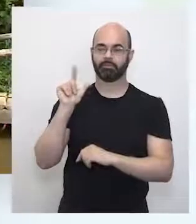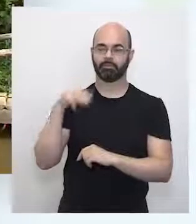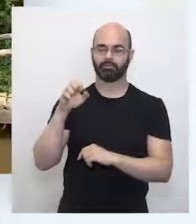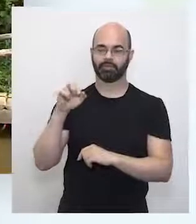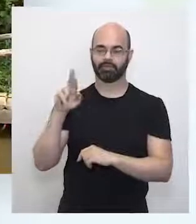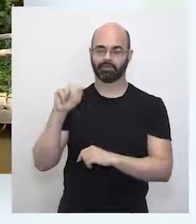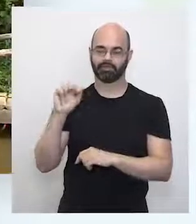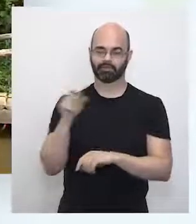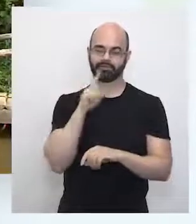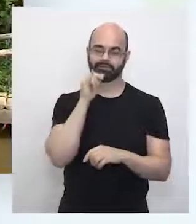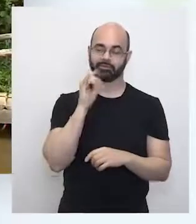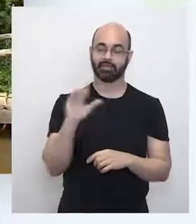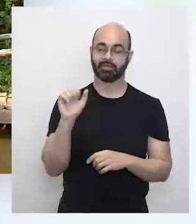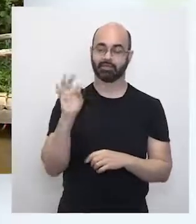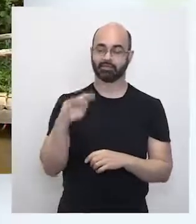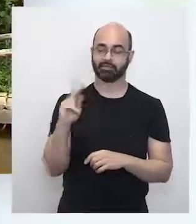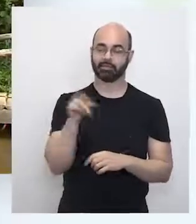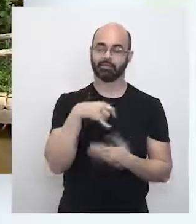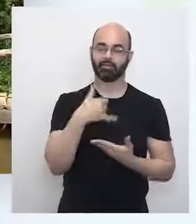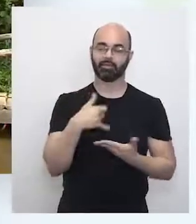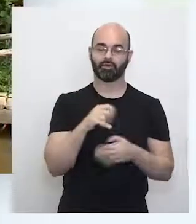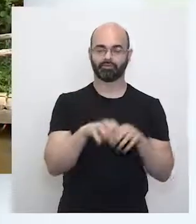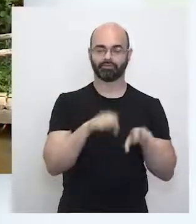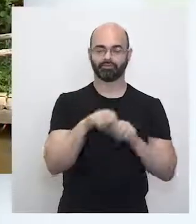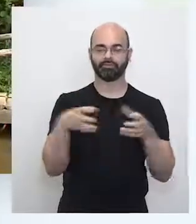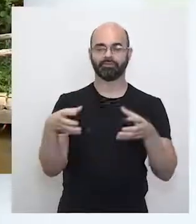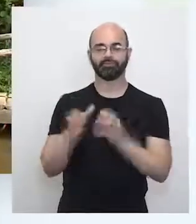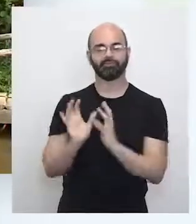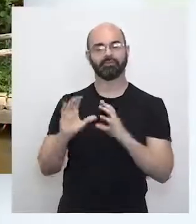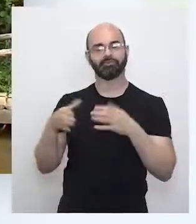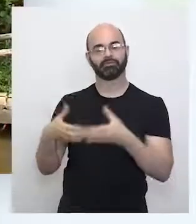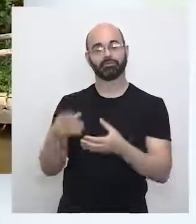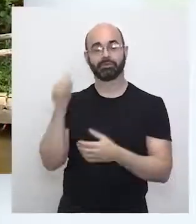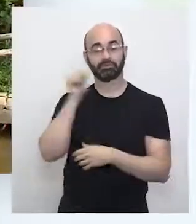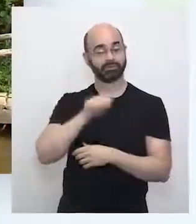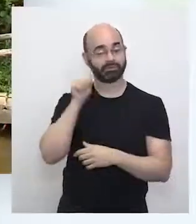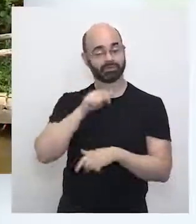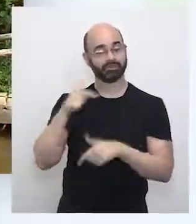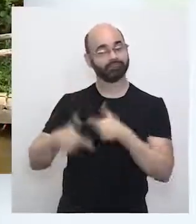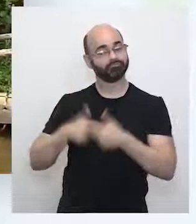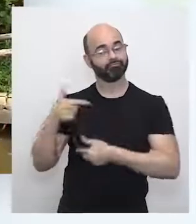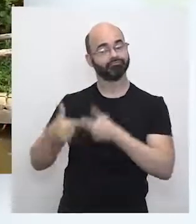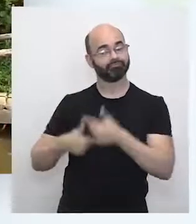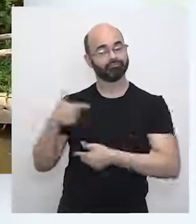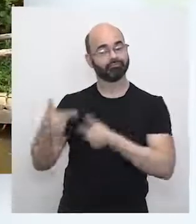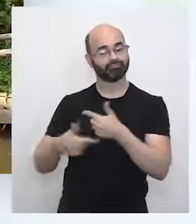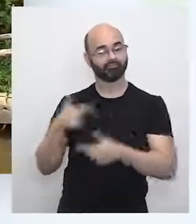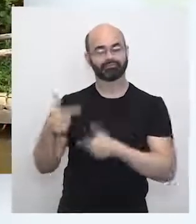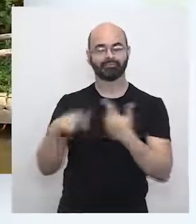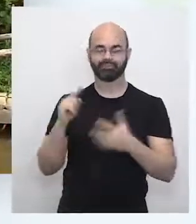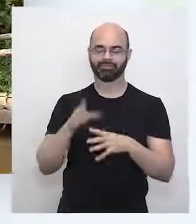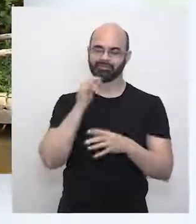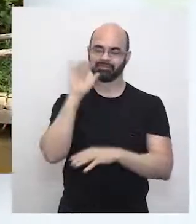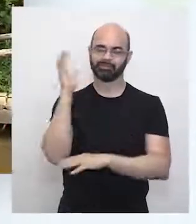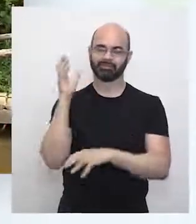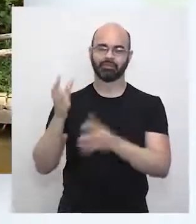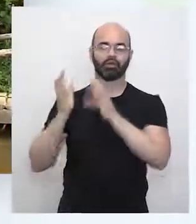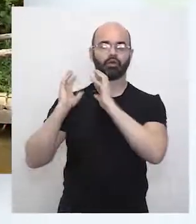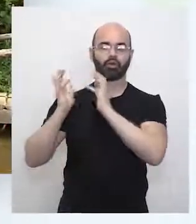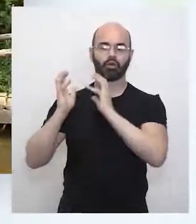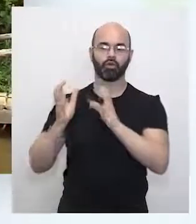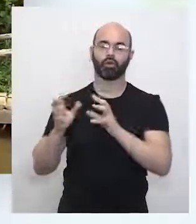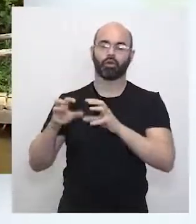do óleo são fontes de renda de uma comunidade liderada por mulheres. As quebradeiras de coco ficaram famosas